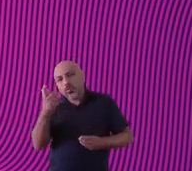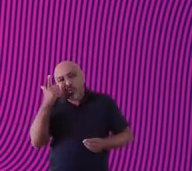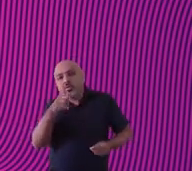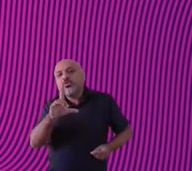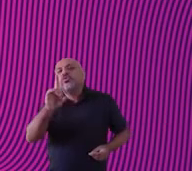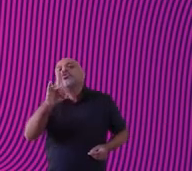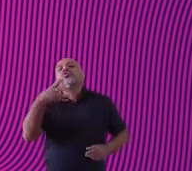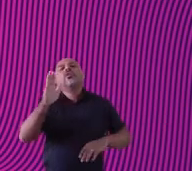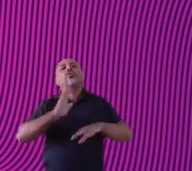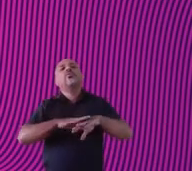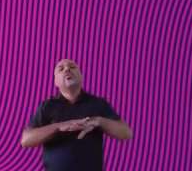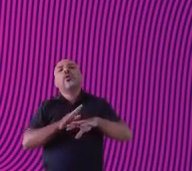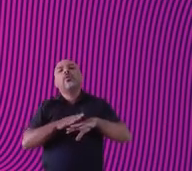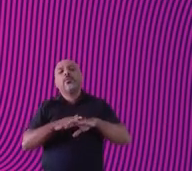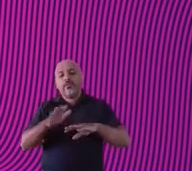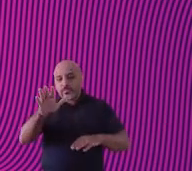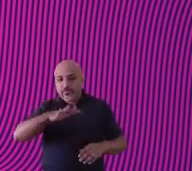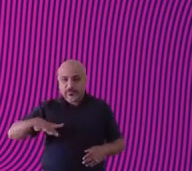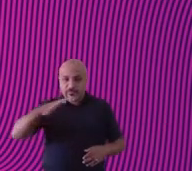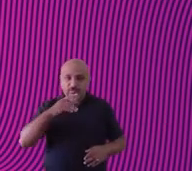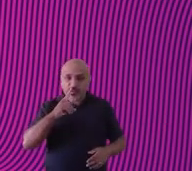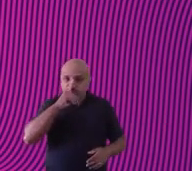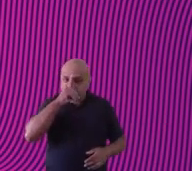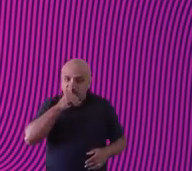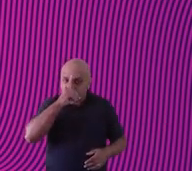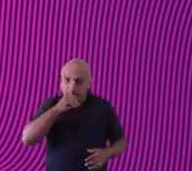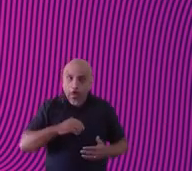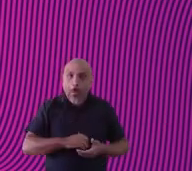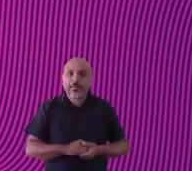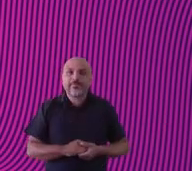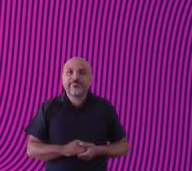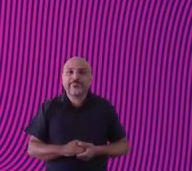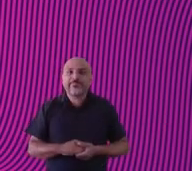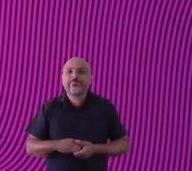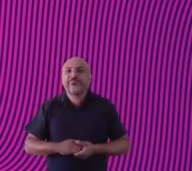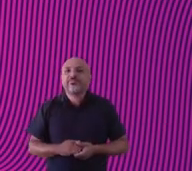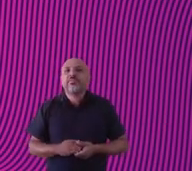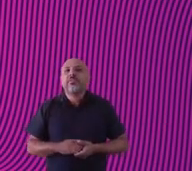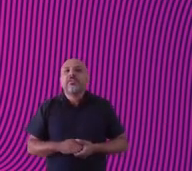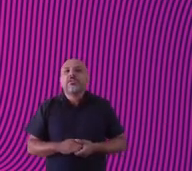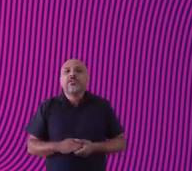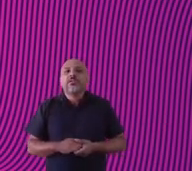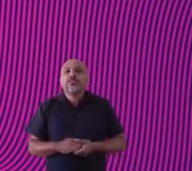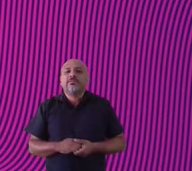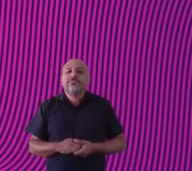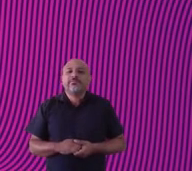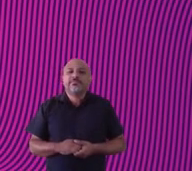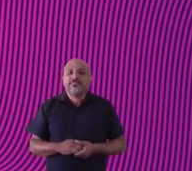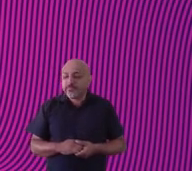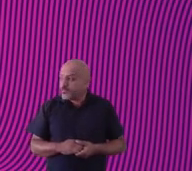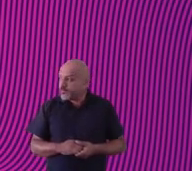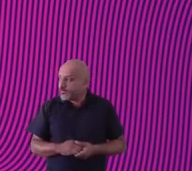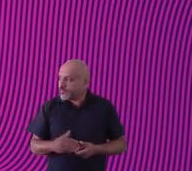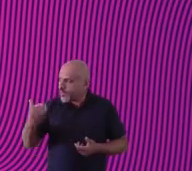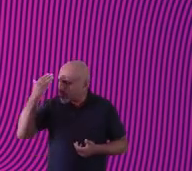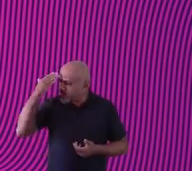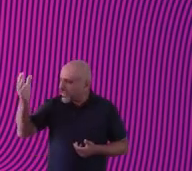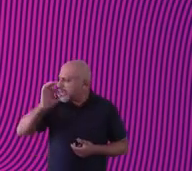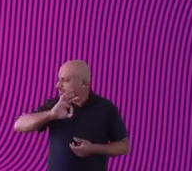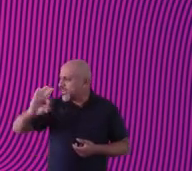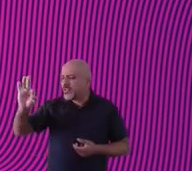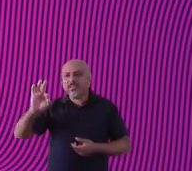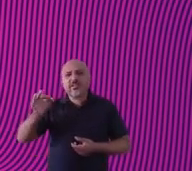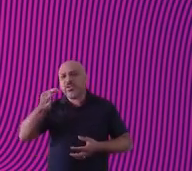sua prática nesse nesse cenário de pacientes de alto risco a Clínia e obrigado aí pelas excelentes considerações